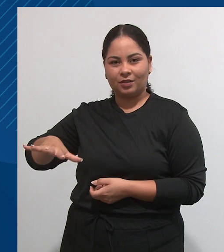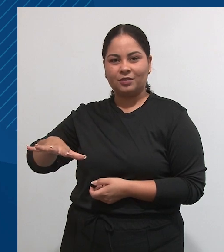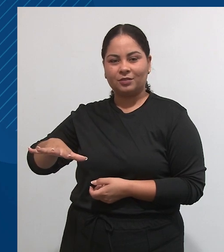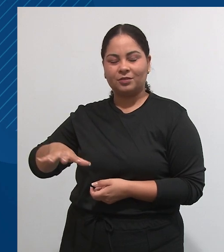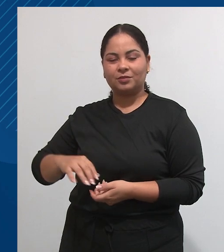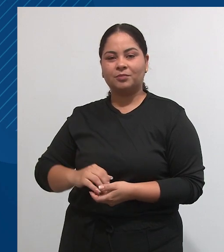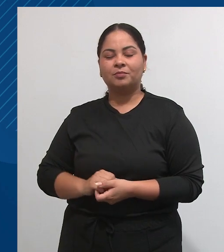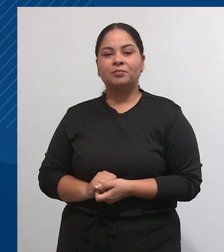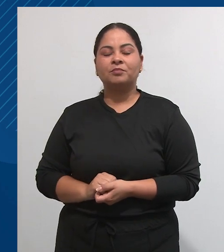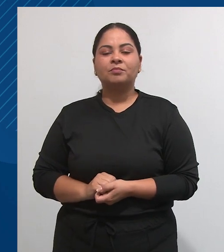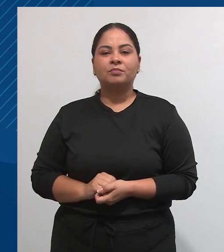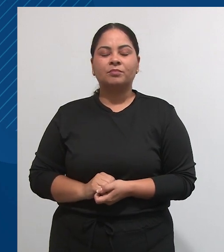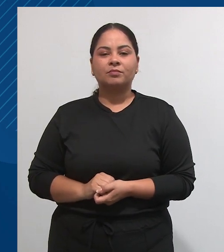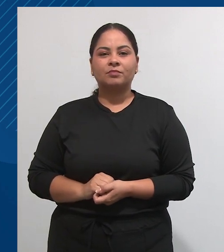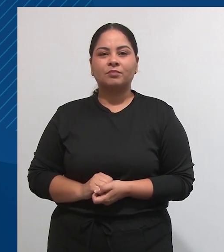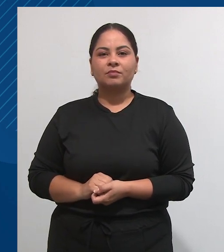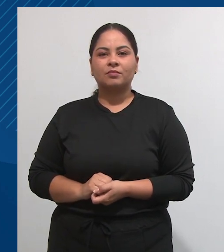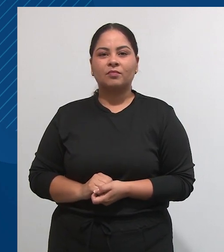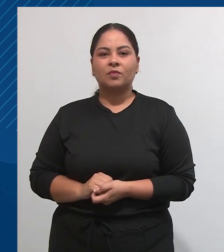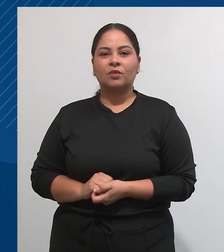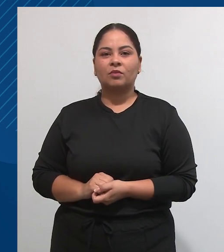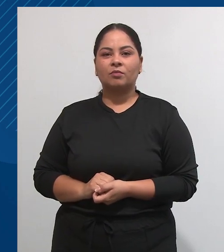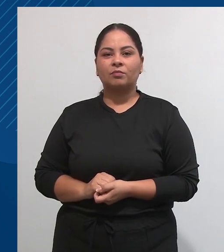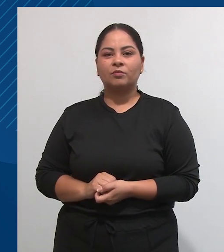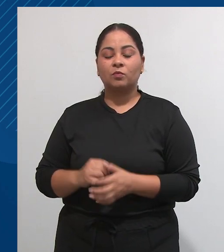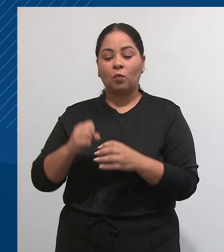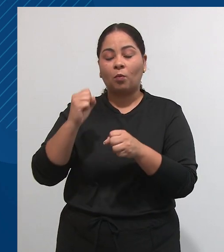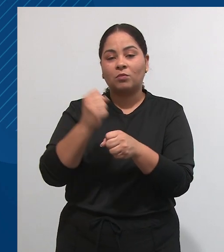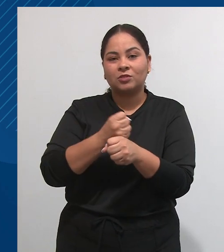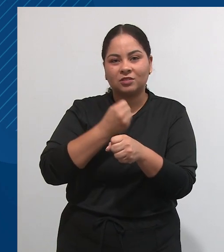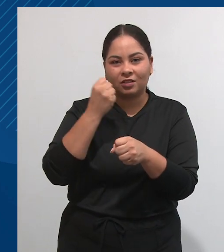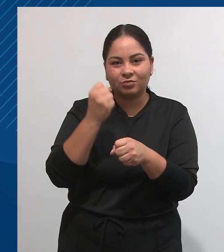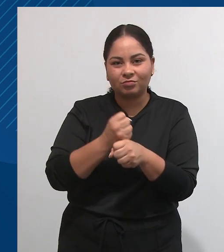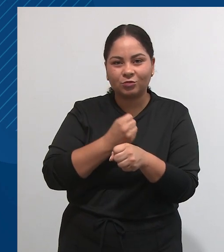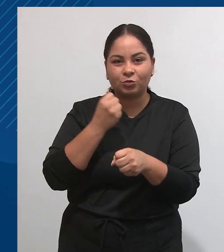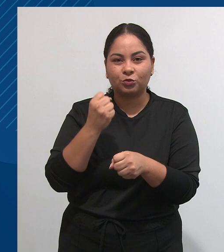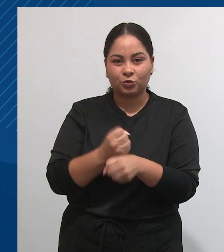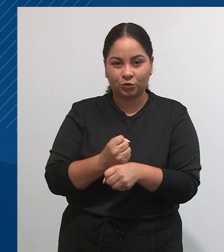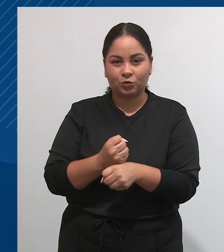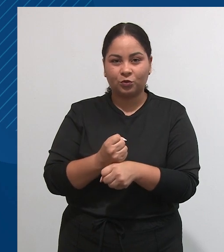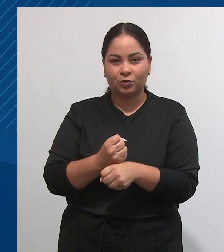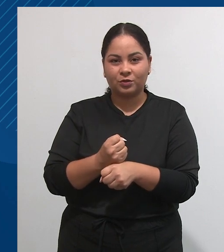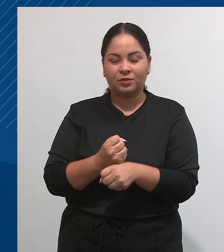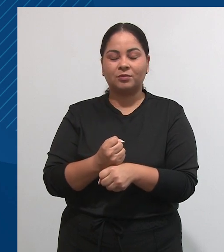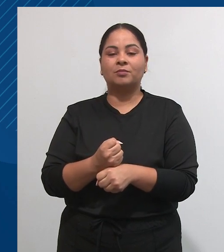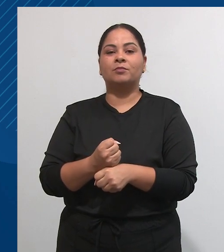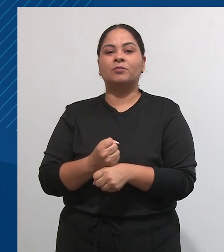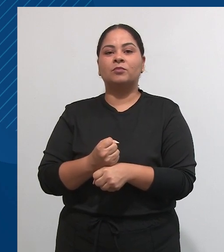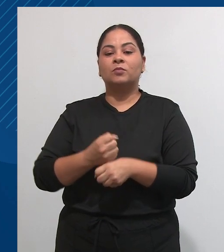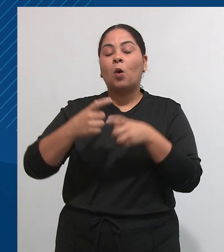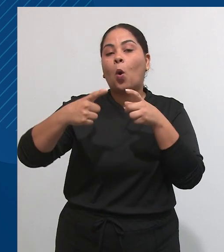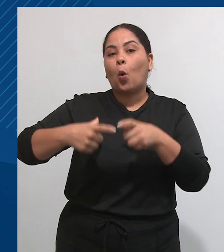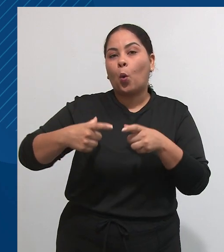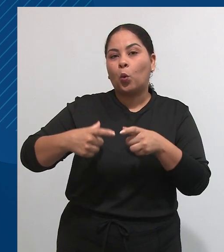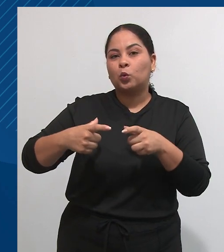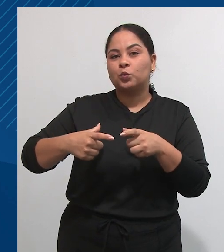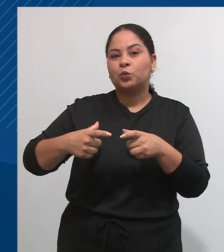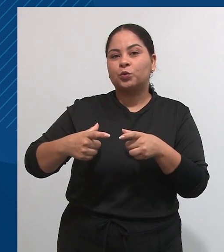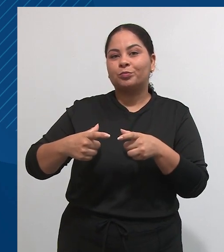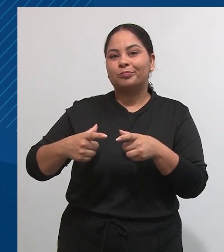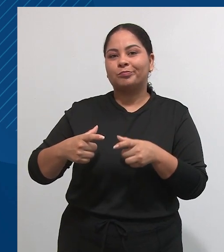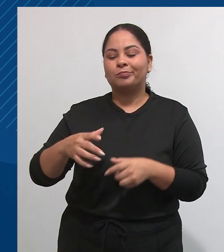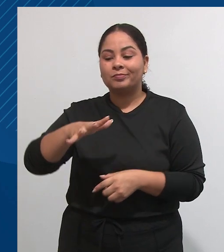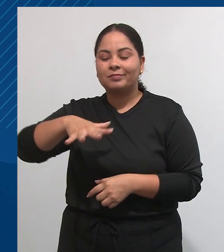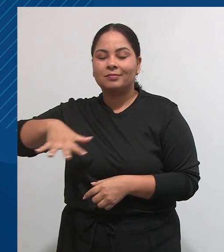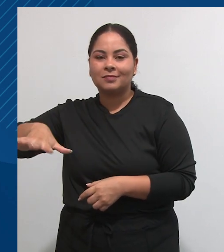populações tradicionais também vão ser, esses assentamentos agrícolas vão ser em cima dessas populações tradicionais. Aí já